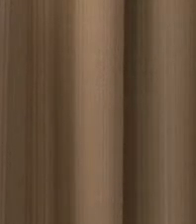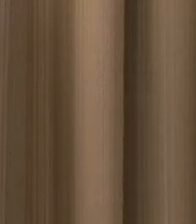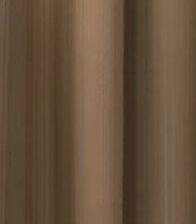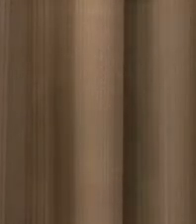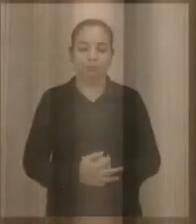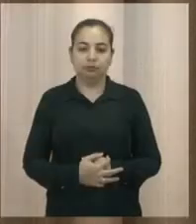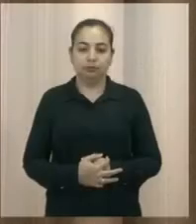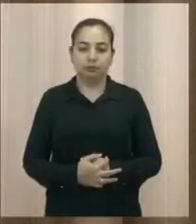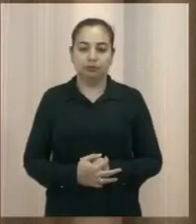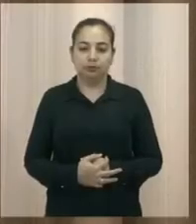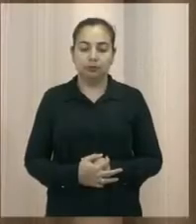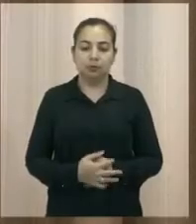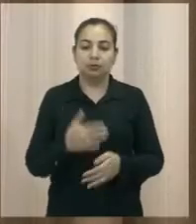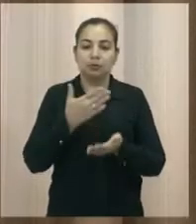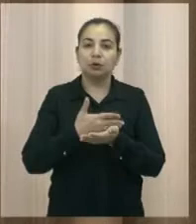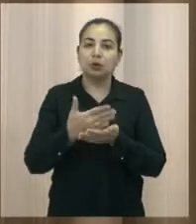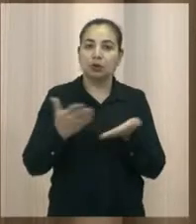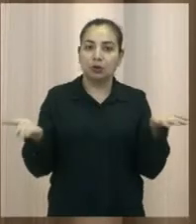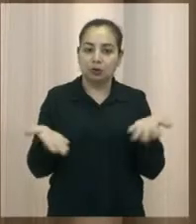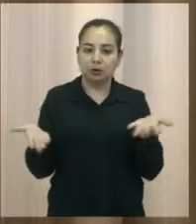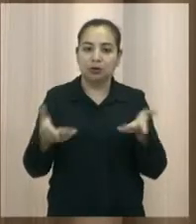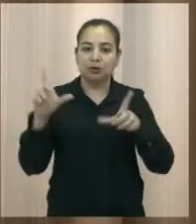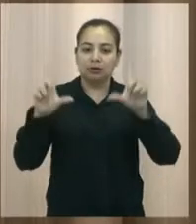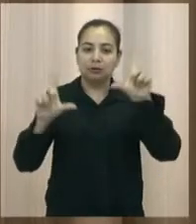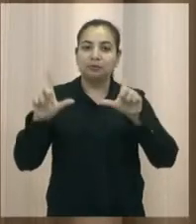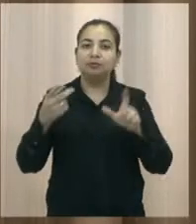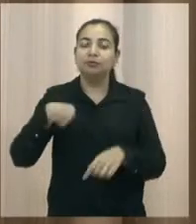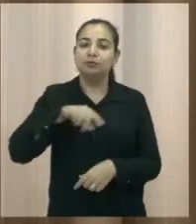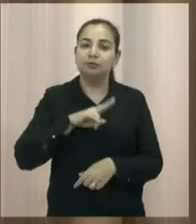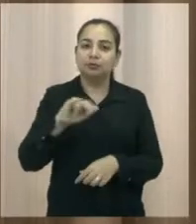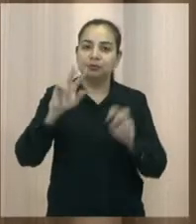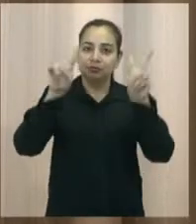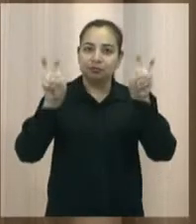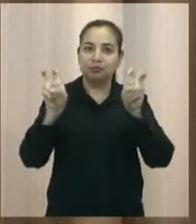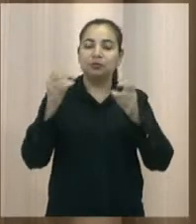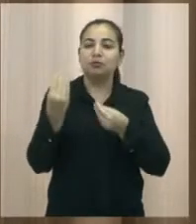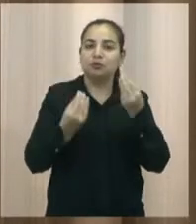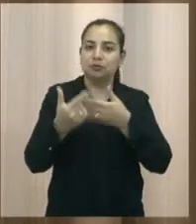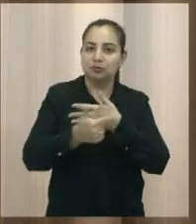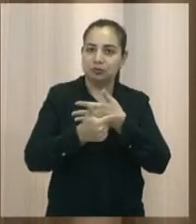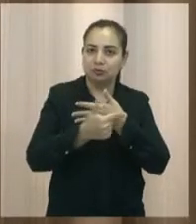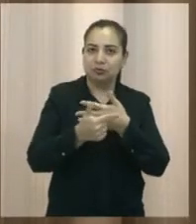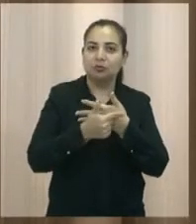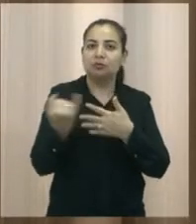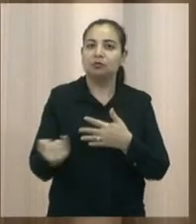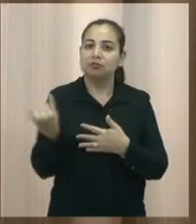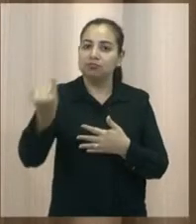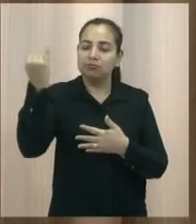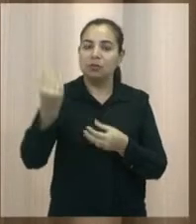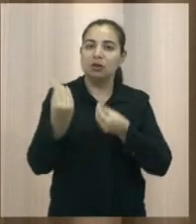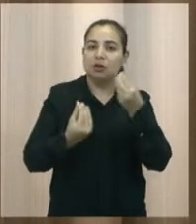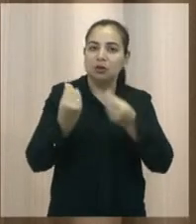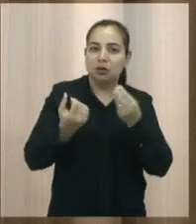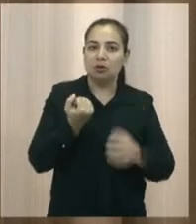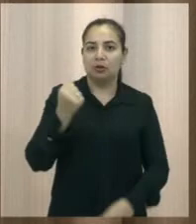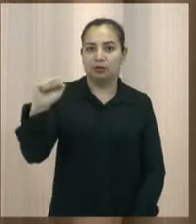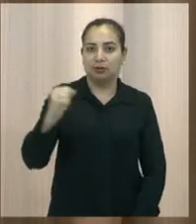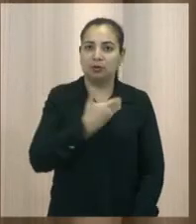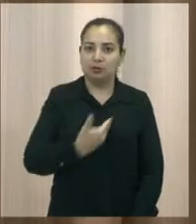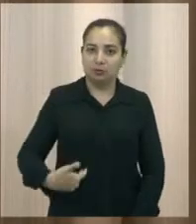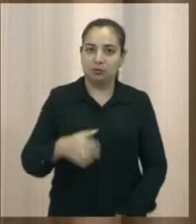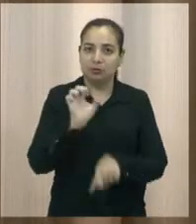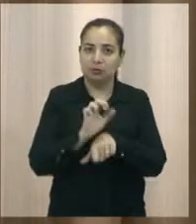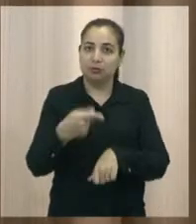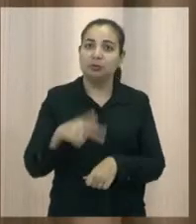Direito. E hoje a gente vai falar novamente sobre o papel e a importância da Defensoria Pública do Estado e conhecermos